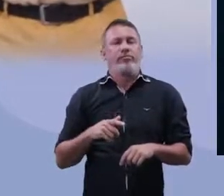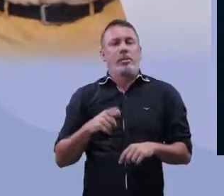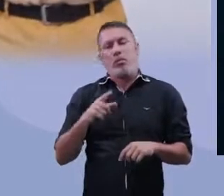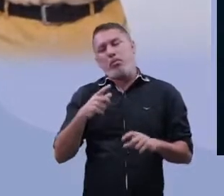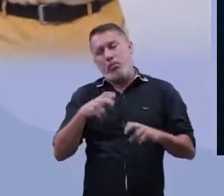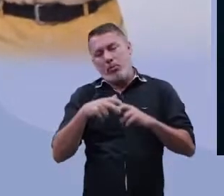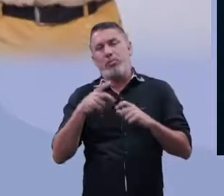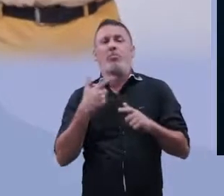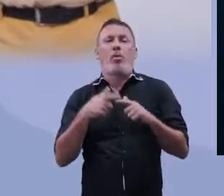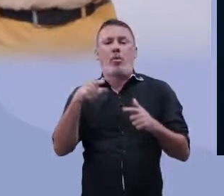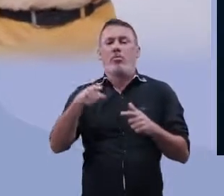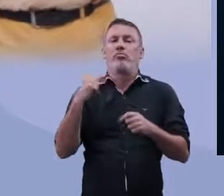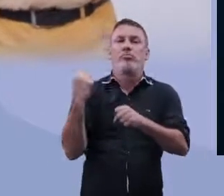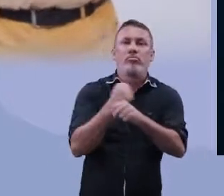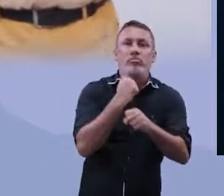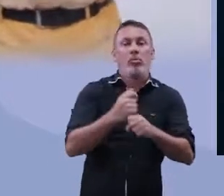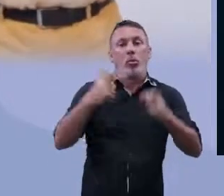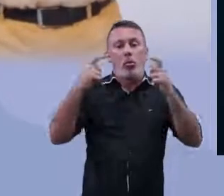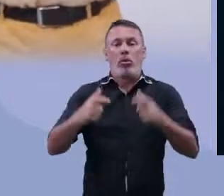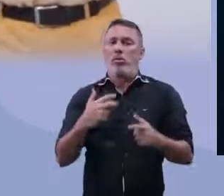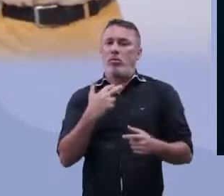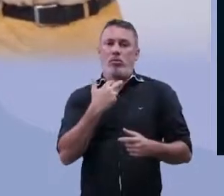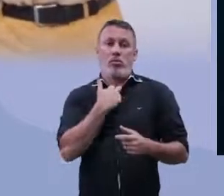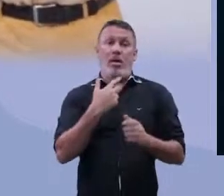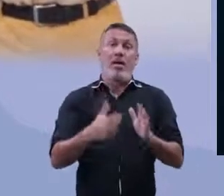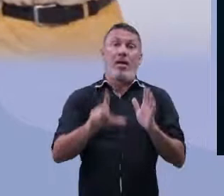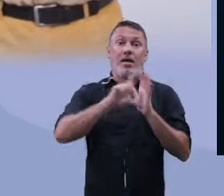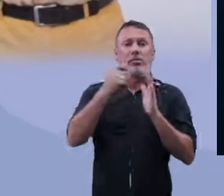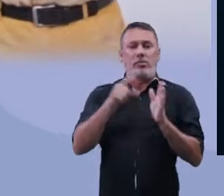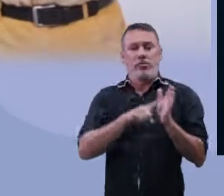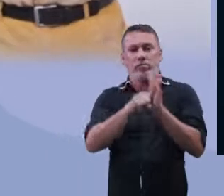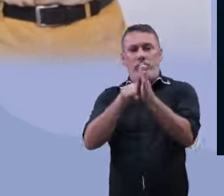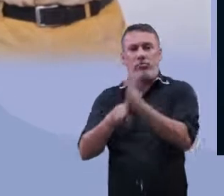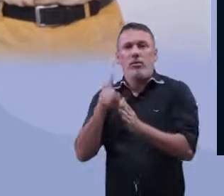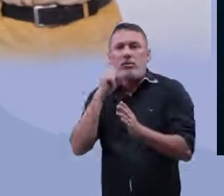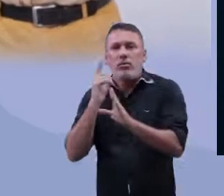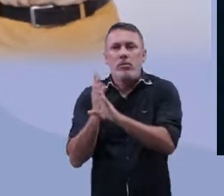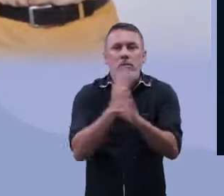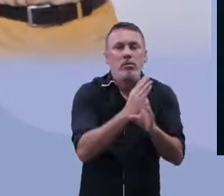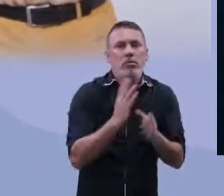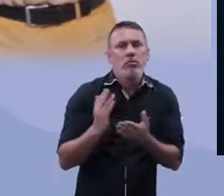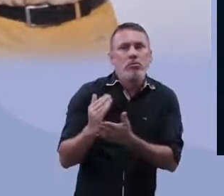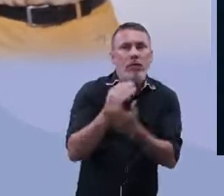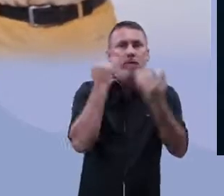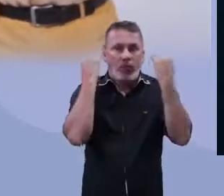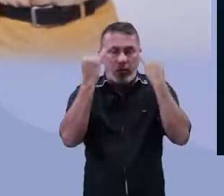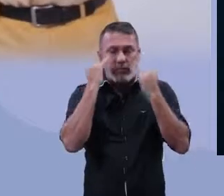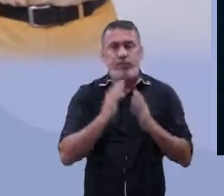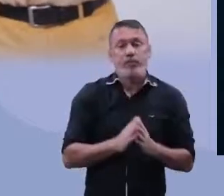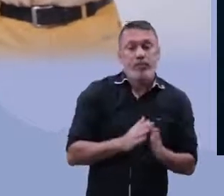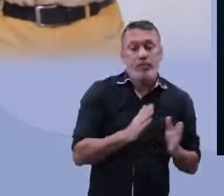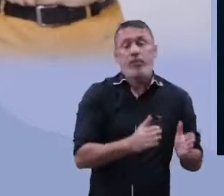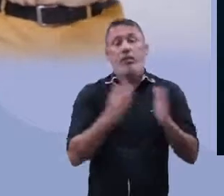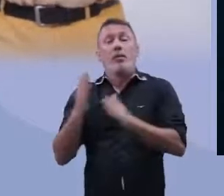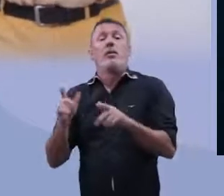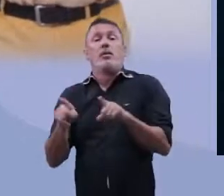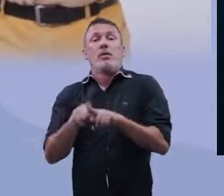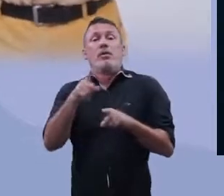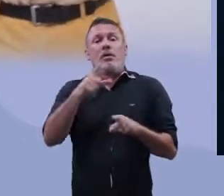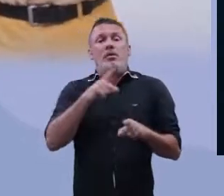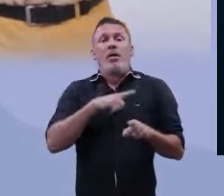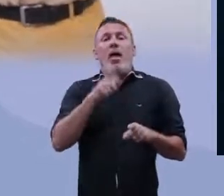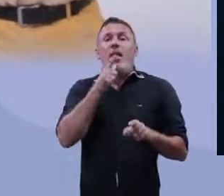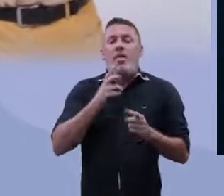também você vai ter a questão do impacto relacionado à questão das hidrelétricas, aonde